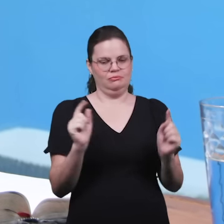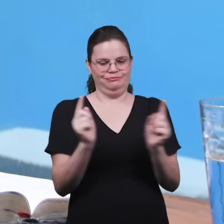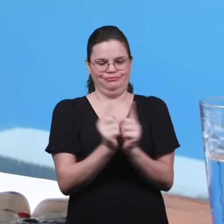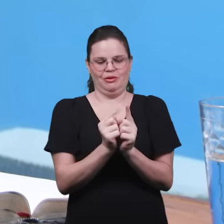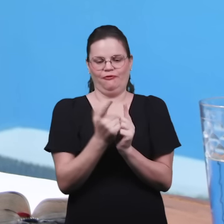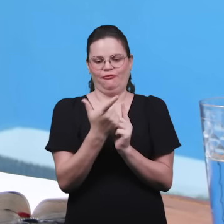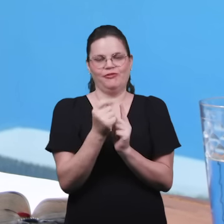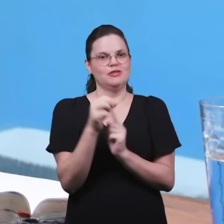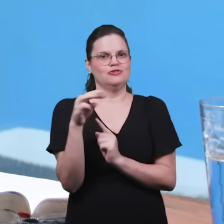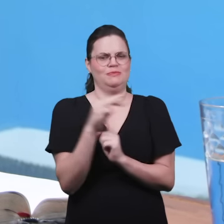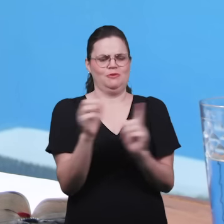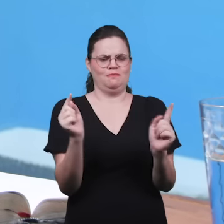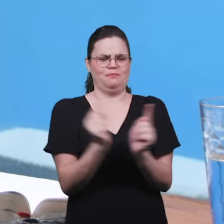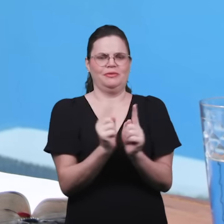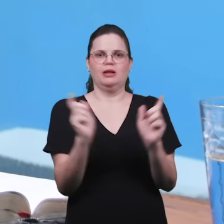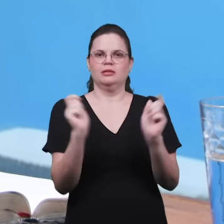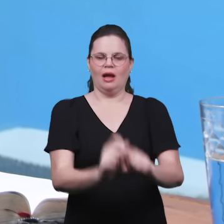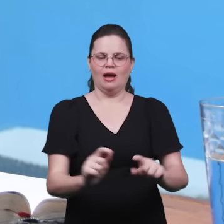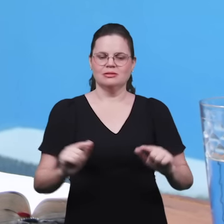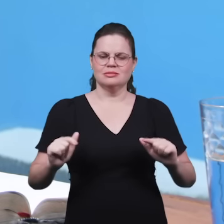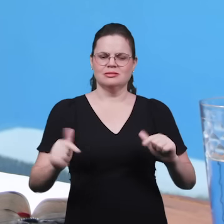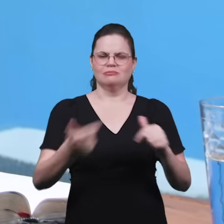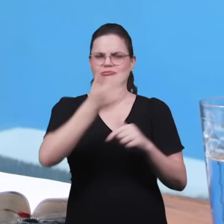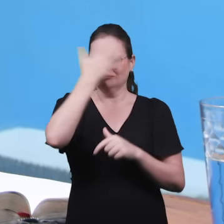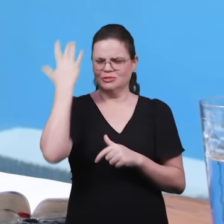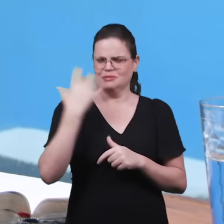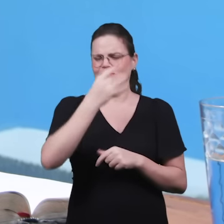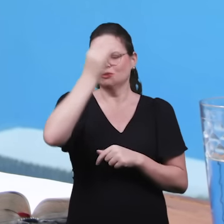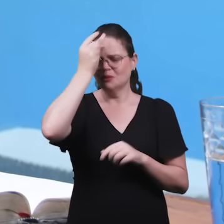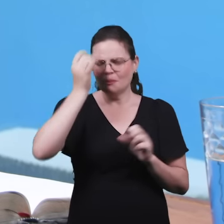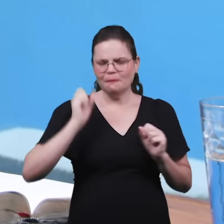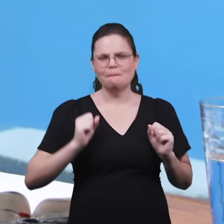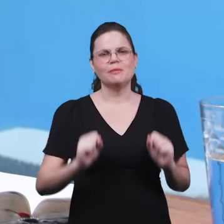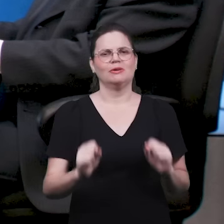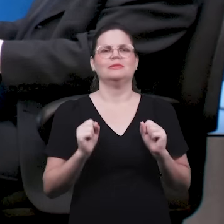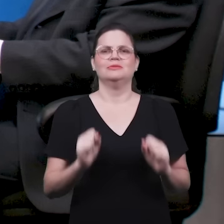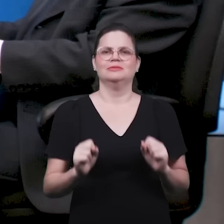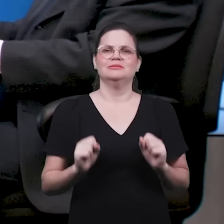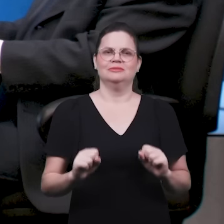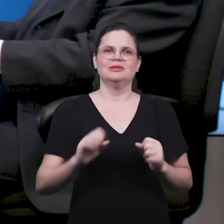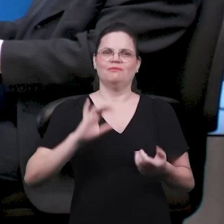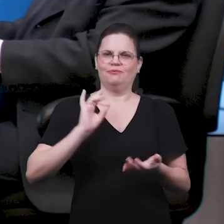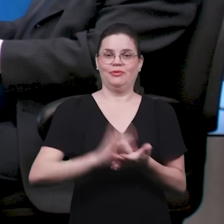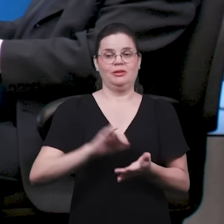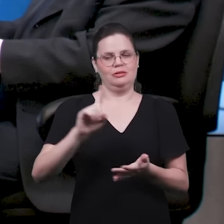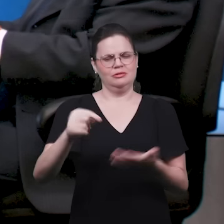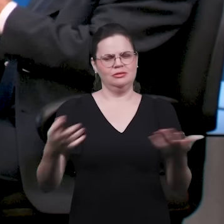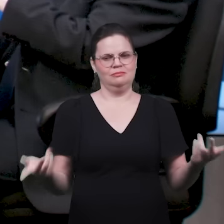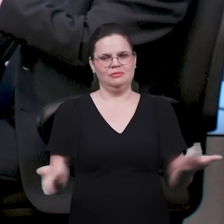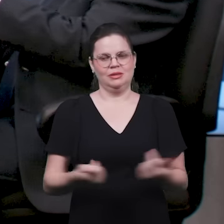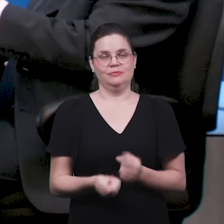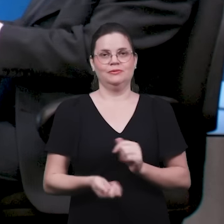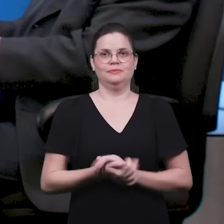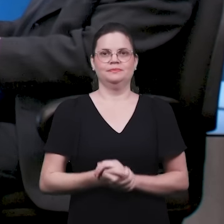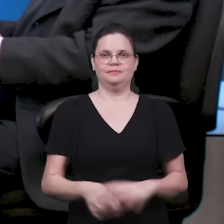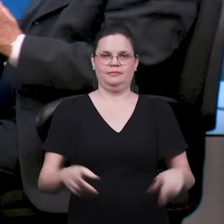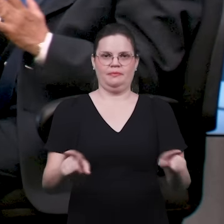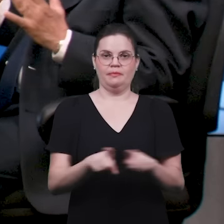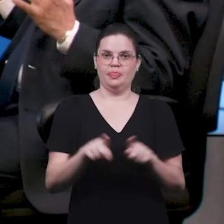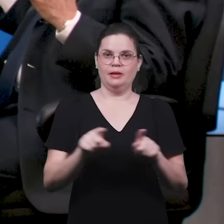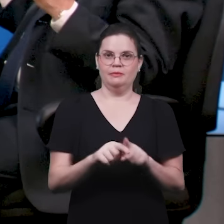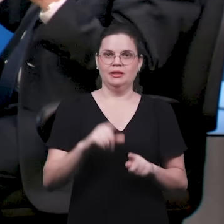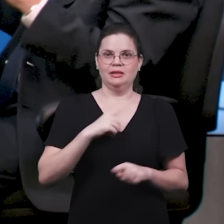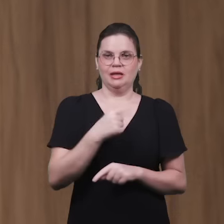uma medida que a operação do Espírito Santo do Senhor está contida nela. É verdade. E isso é maravilhoso. Nós temos um outro tipo